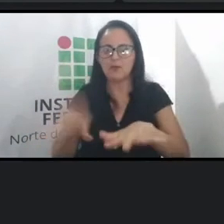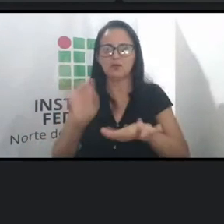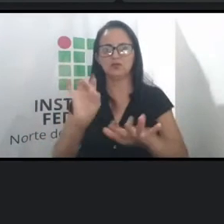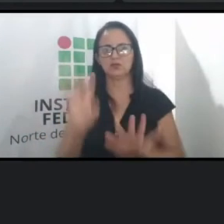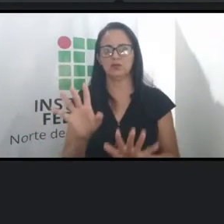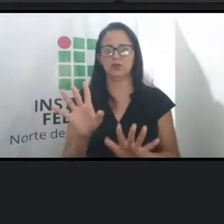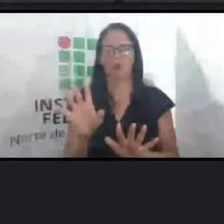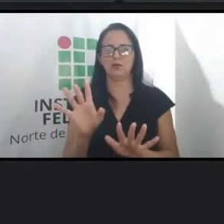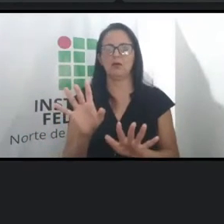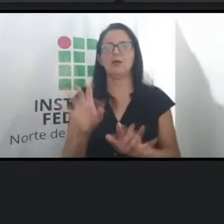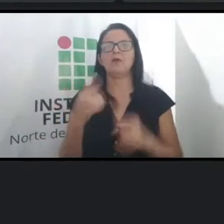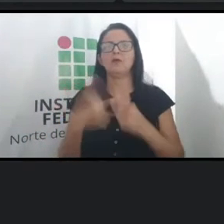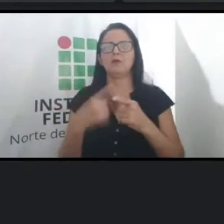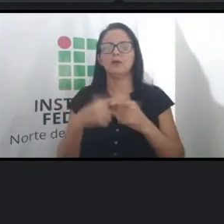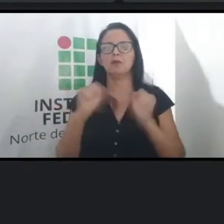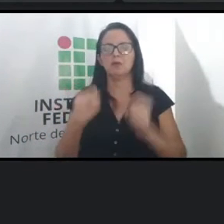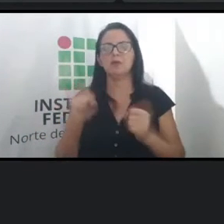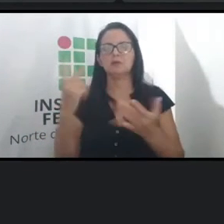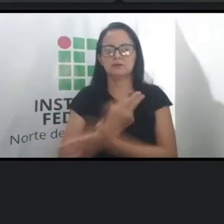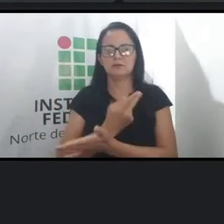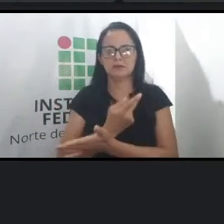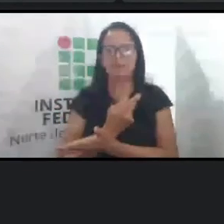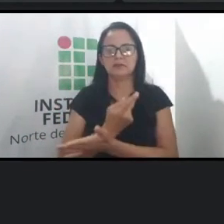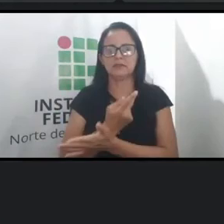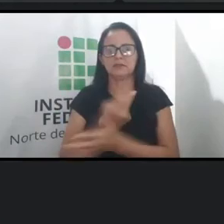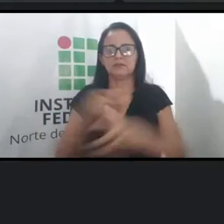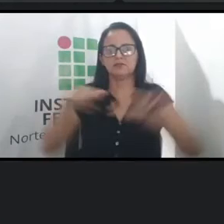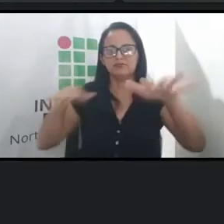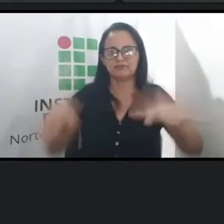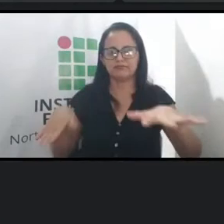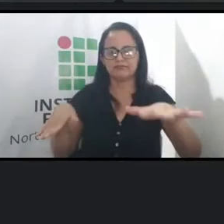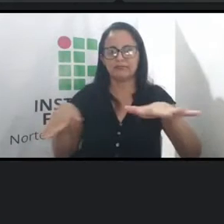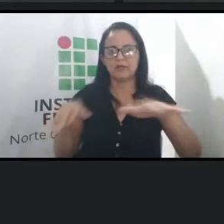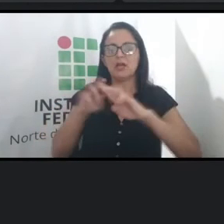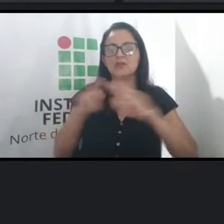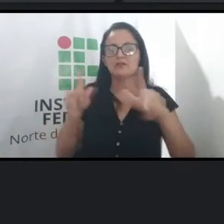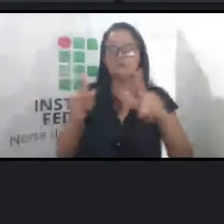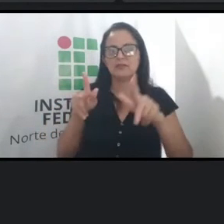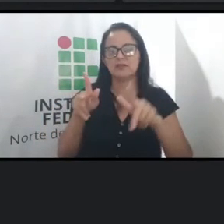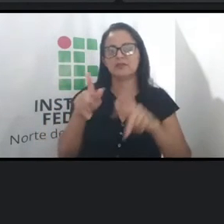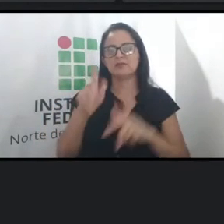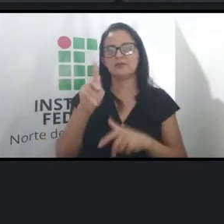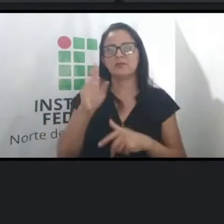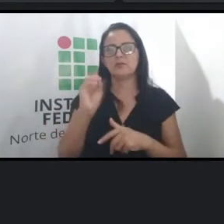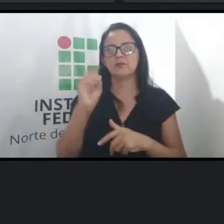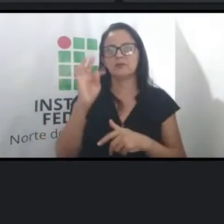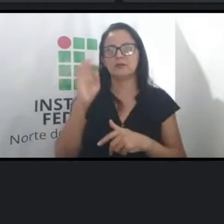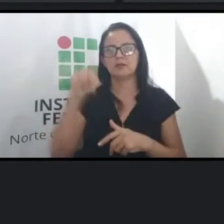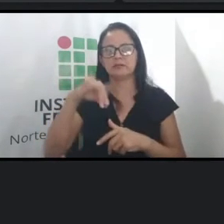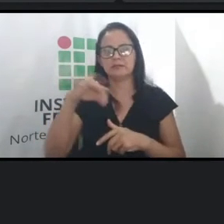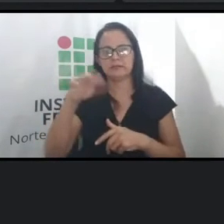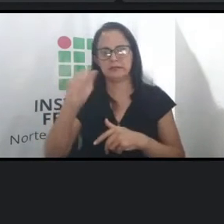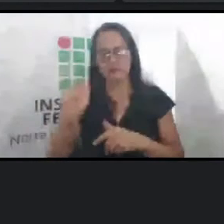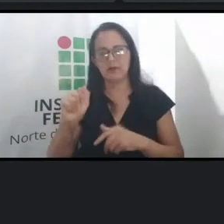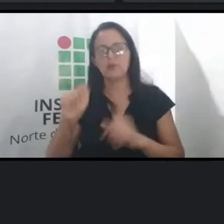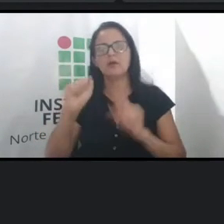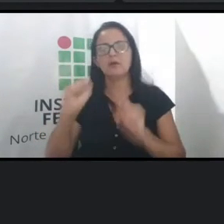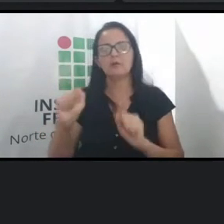pelos órgãos vitais. E ao pular do carro, ao deslocamento na superfície, deve